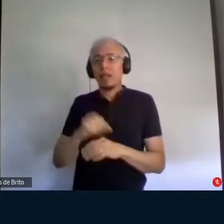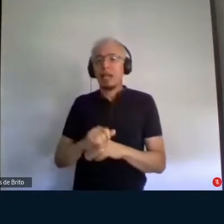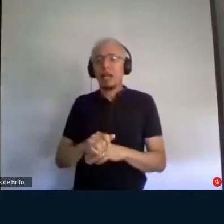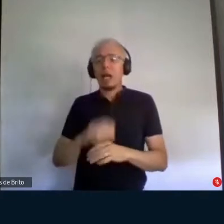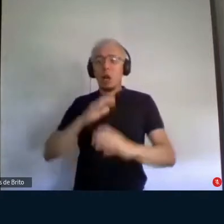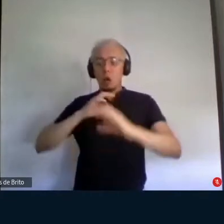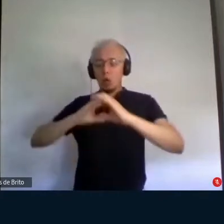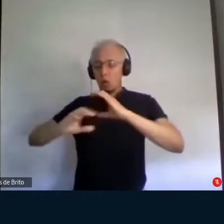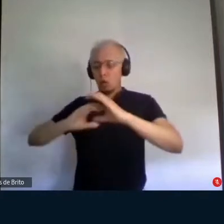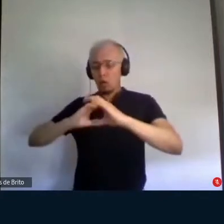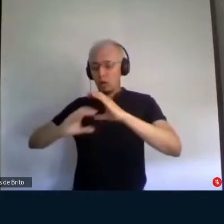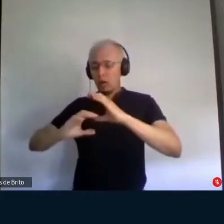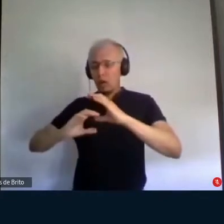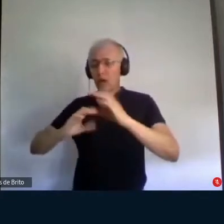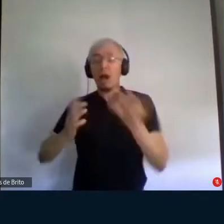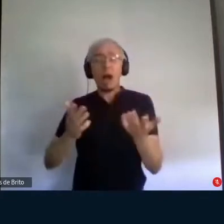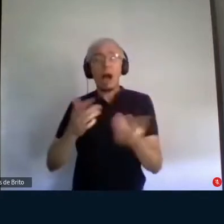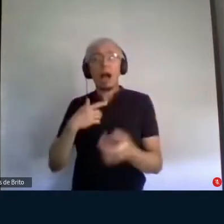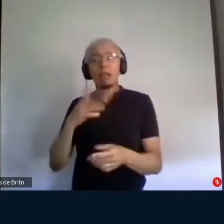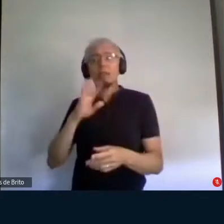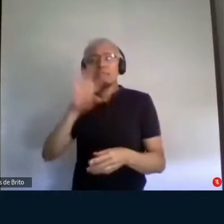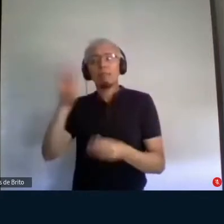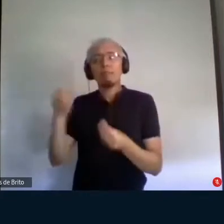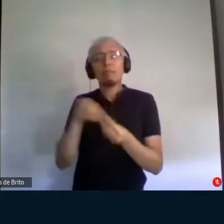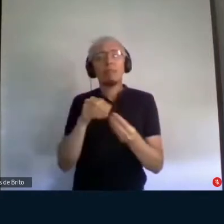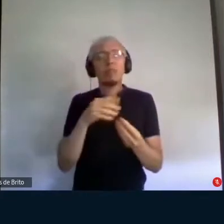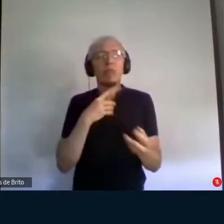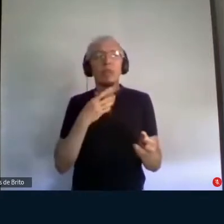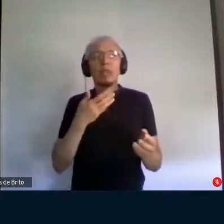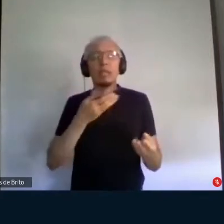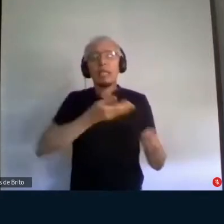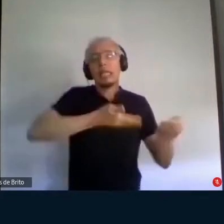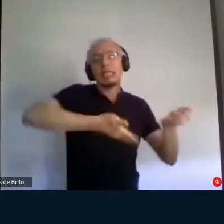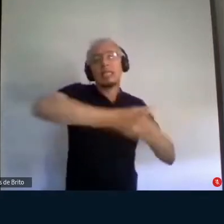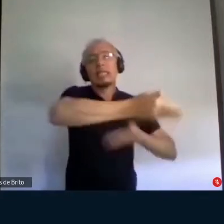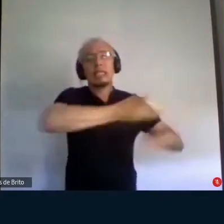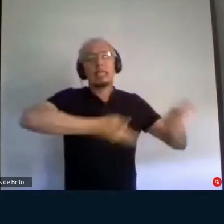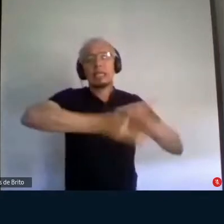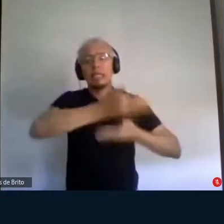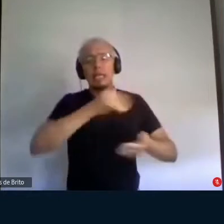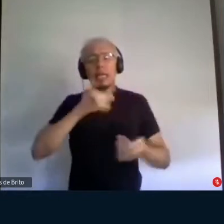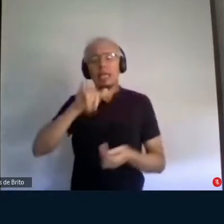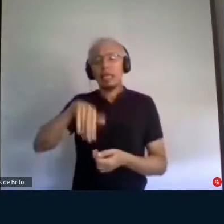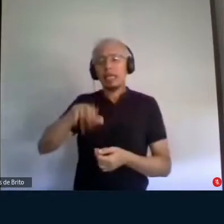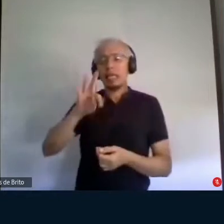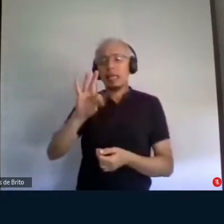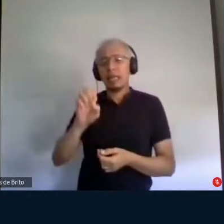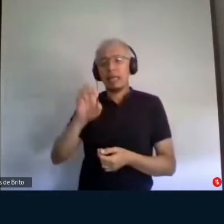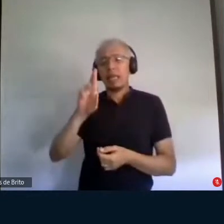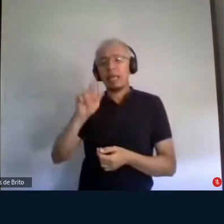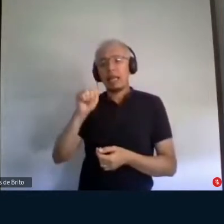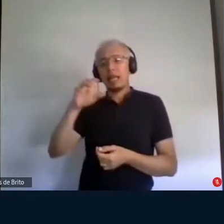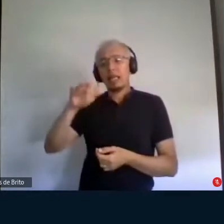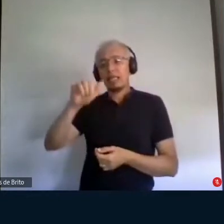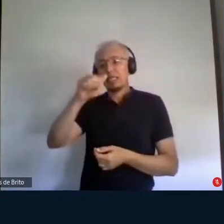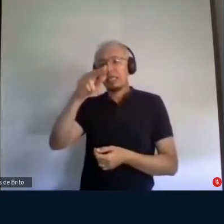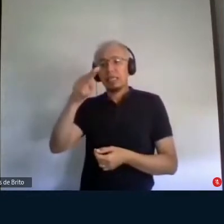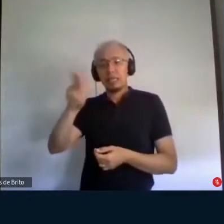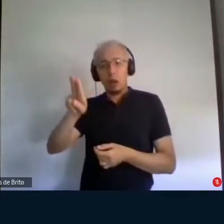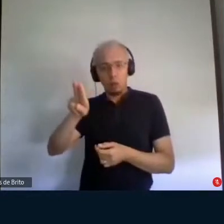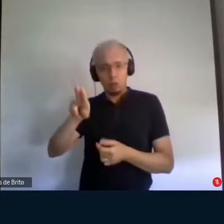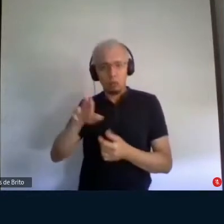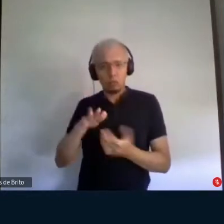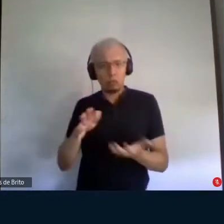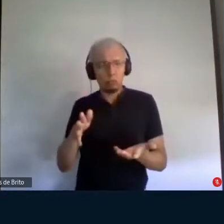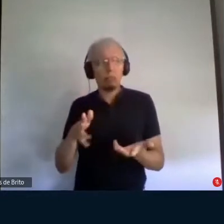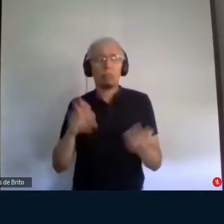você substitua por interação ou interagir. Tudo que eu estou falando é sujeito à discussão,